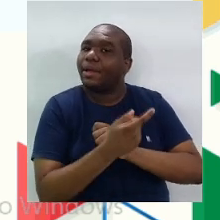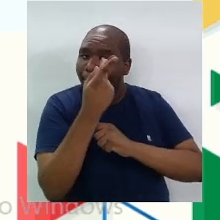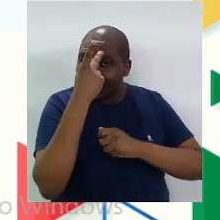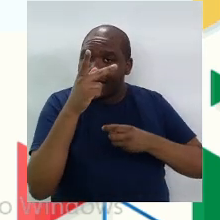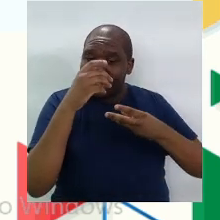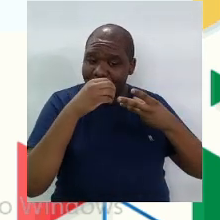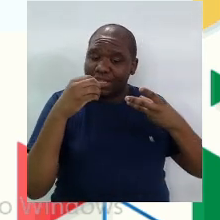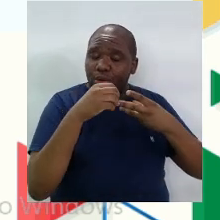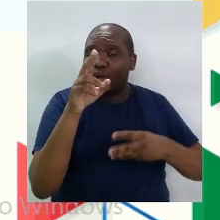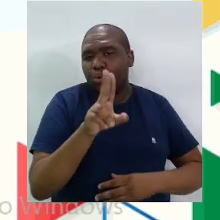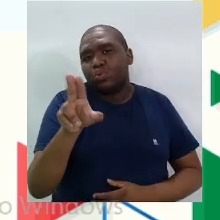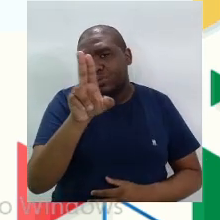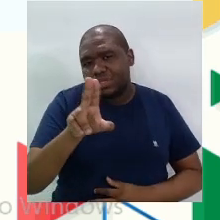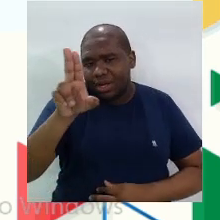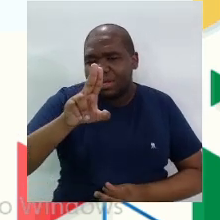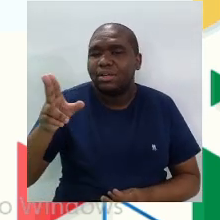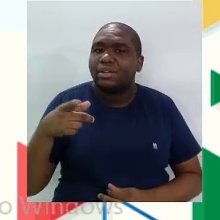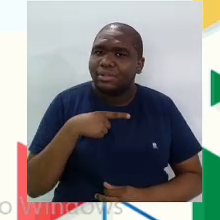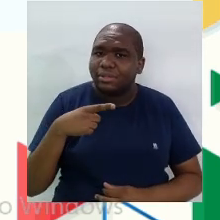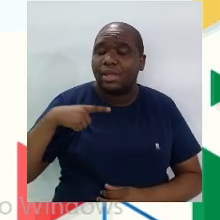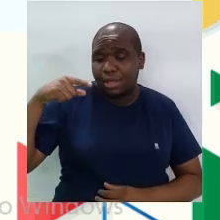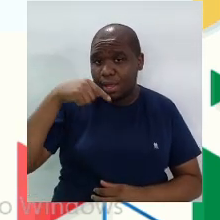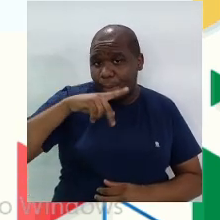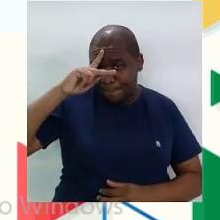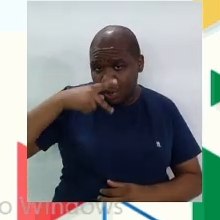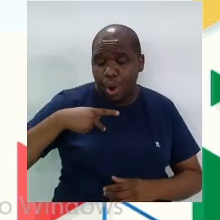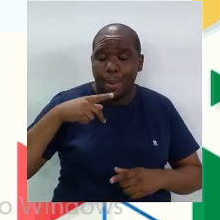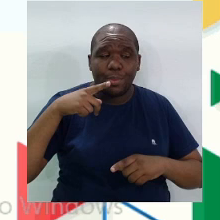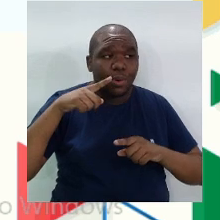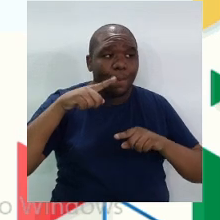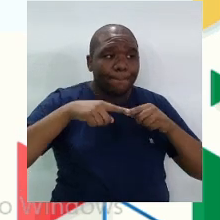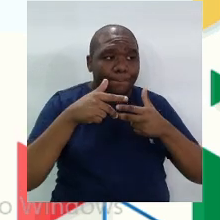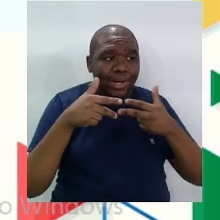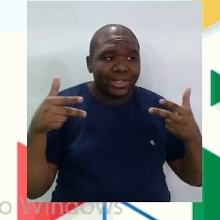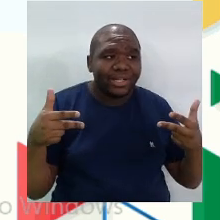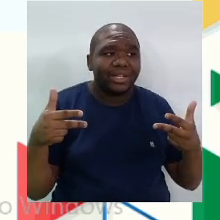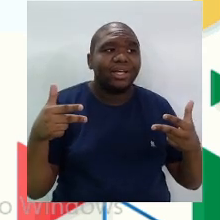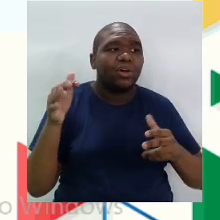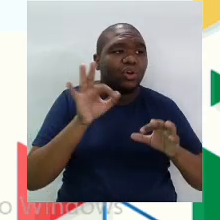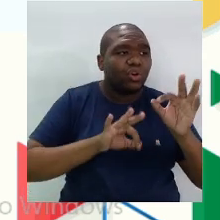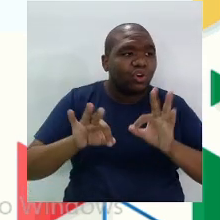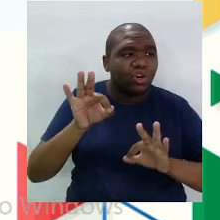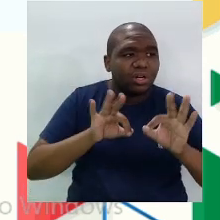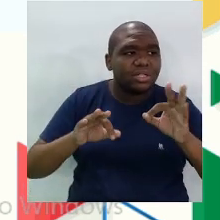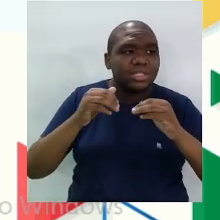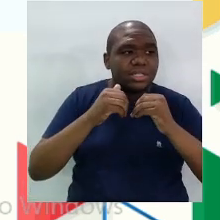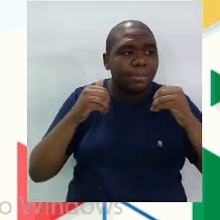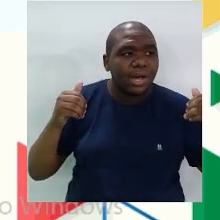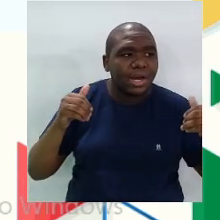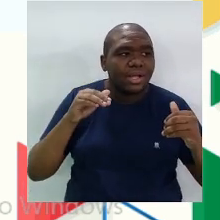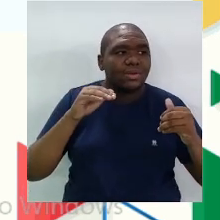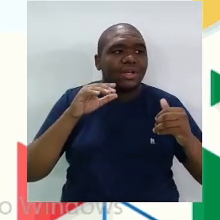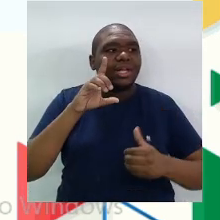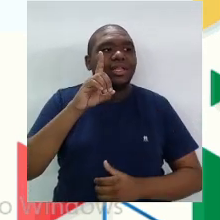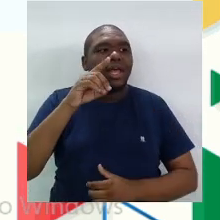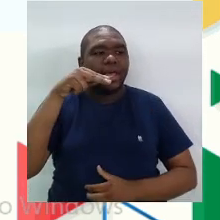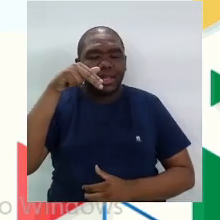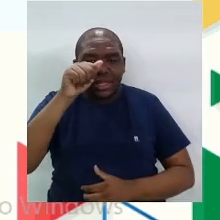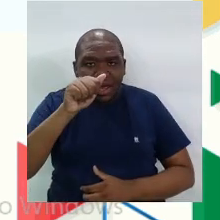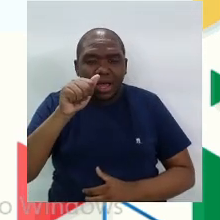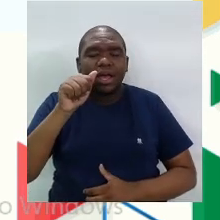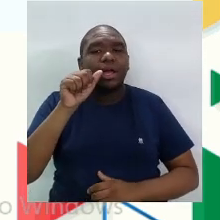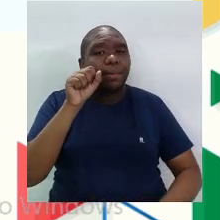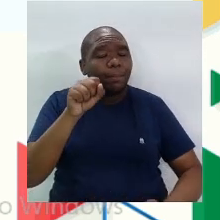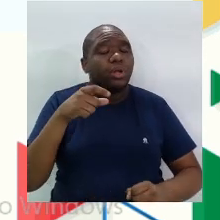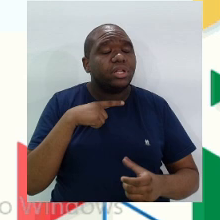pode usar. Elas têm seu próprio material genético separado do DNA do núcleo e podem